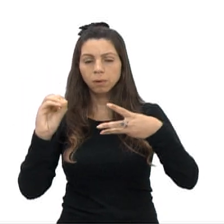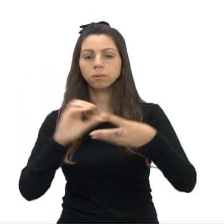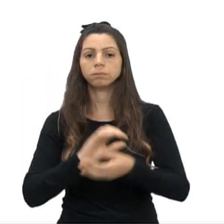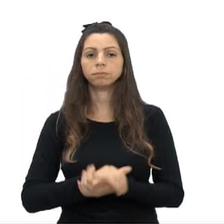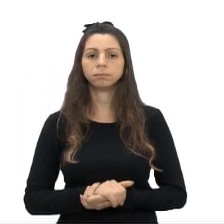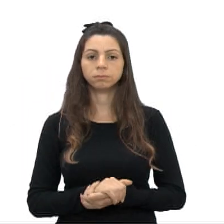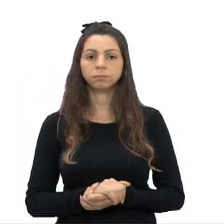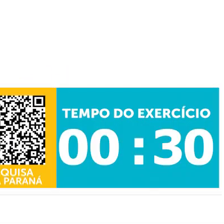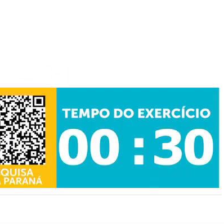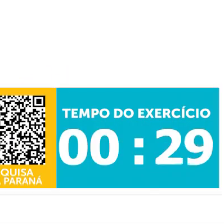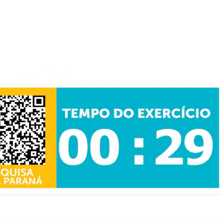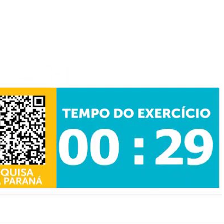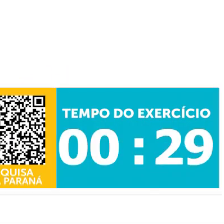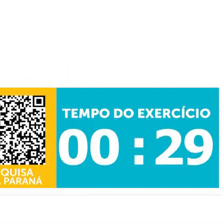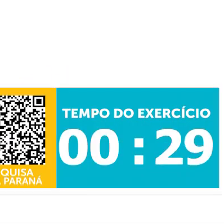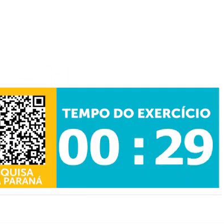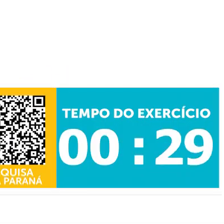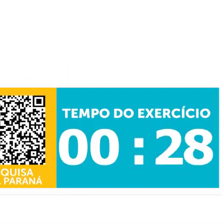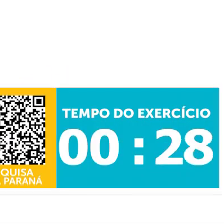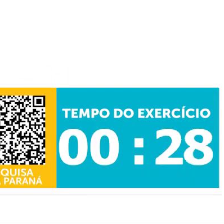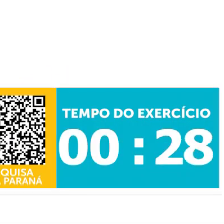significados.